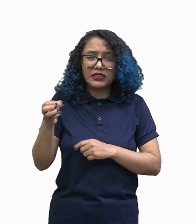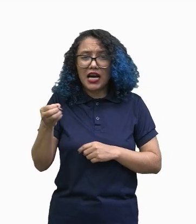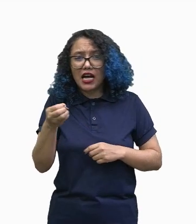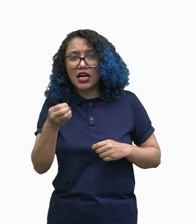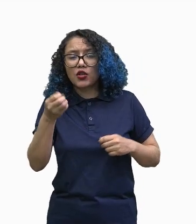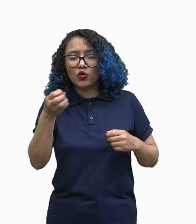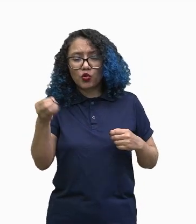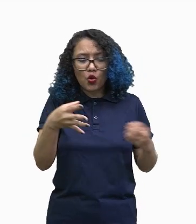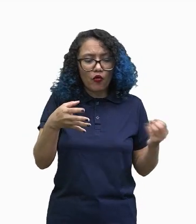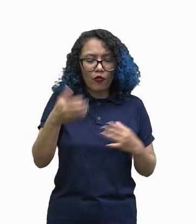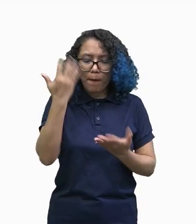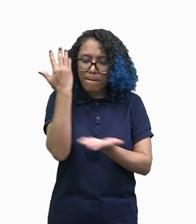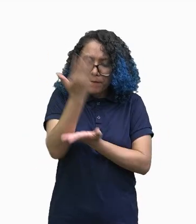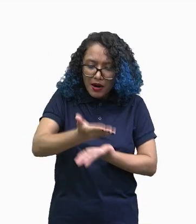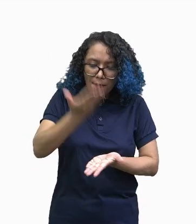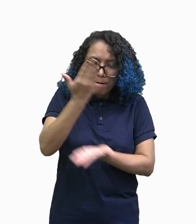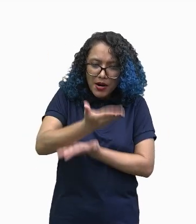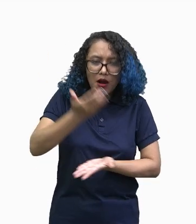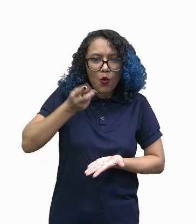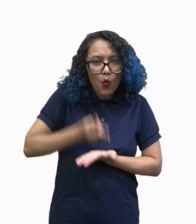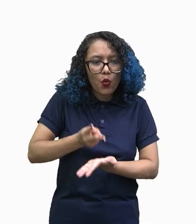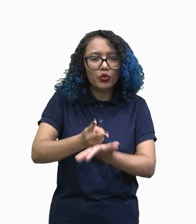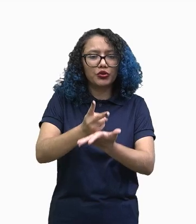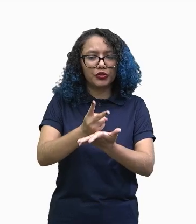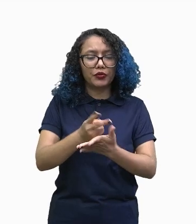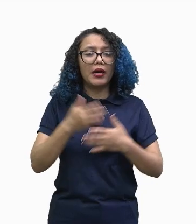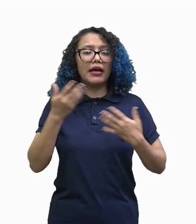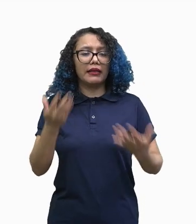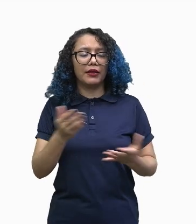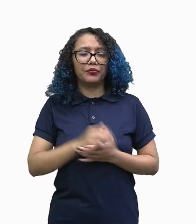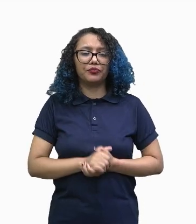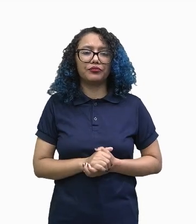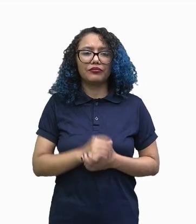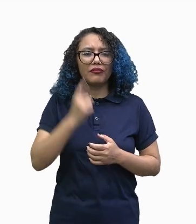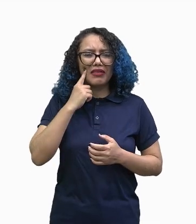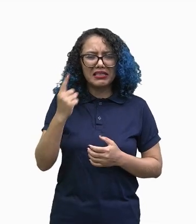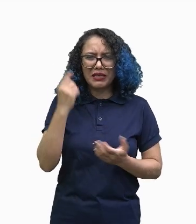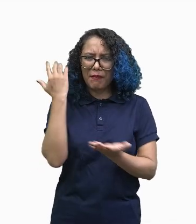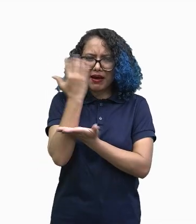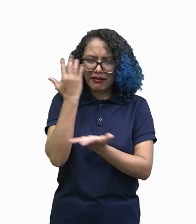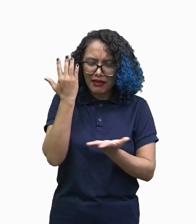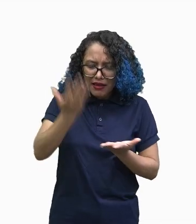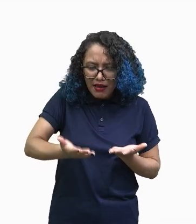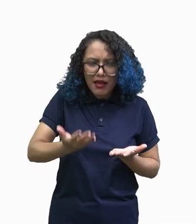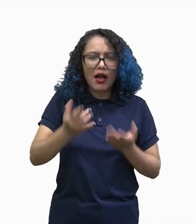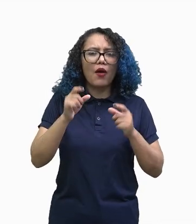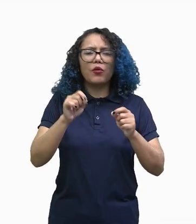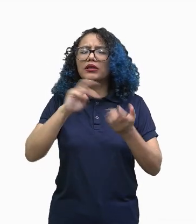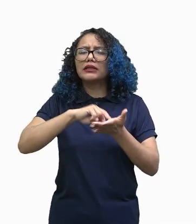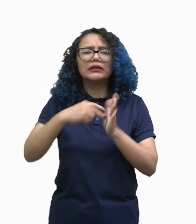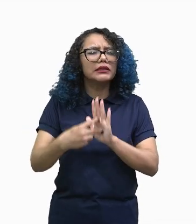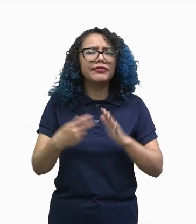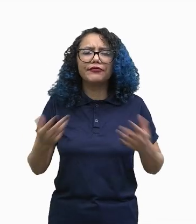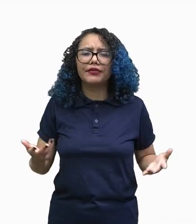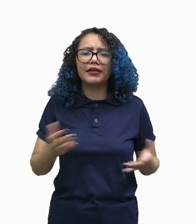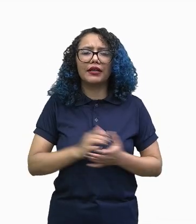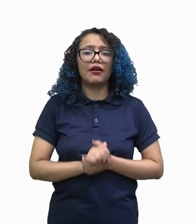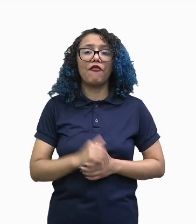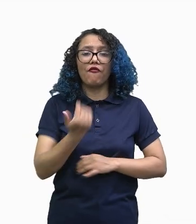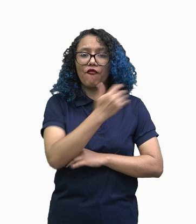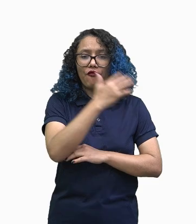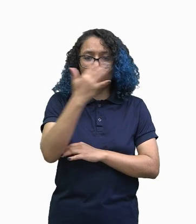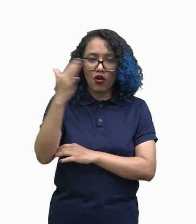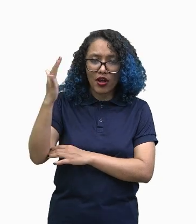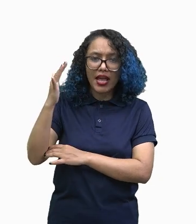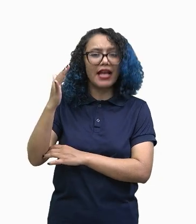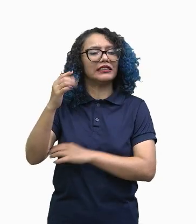assim dessa exploração madeireira, nós estamos falando, né, detalhadamente de redução de